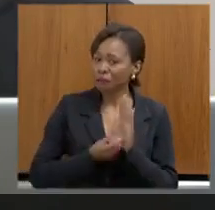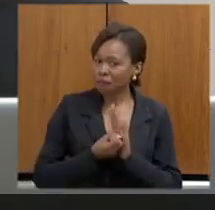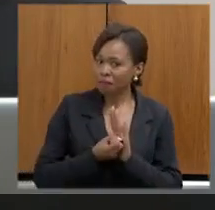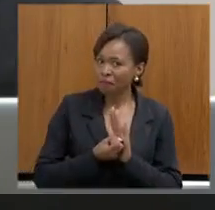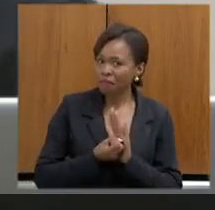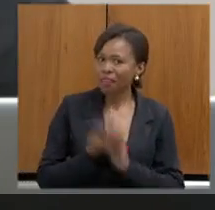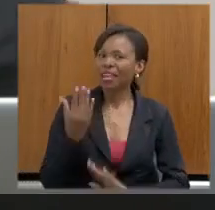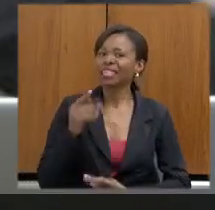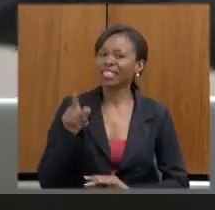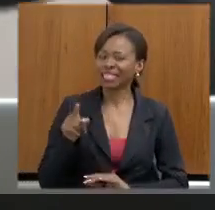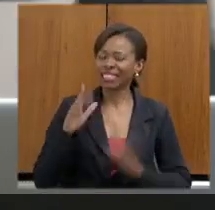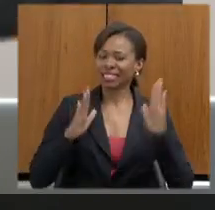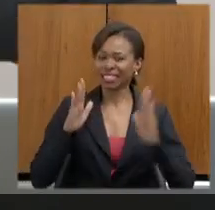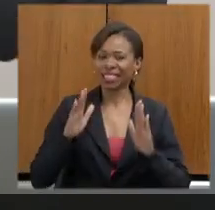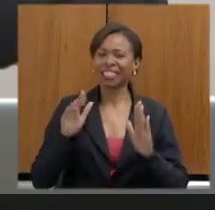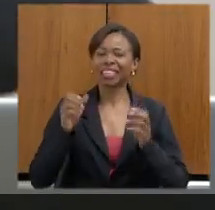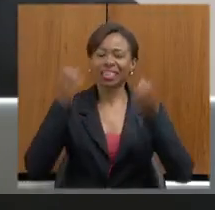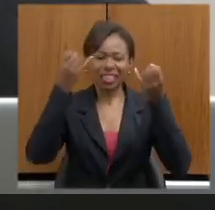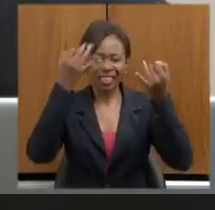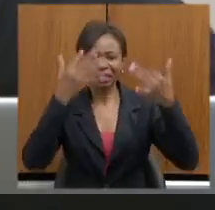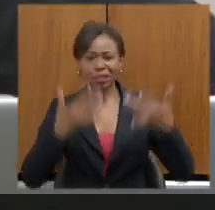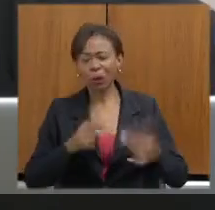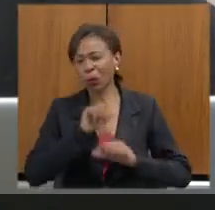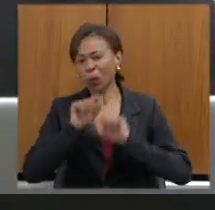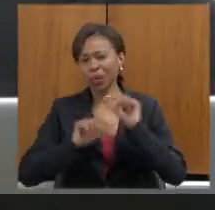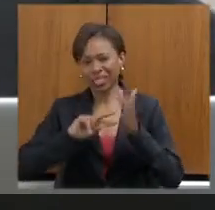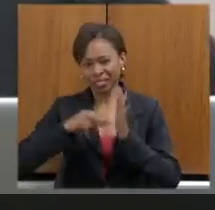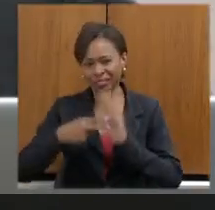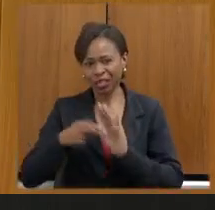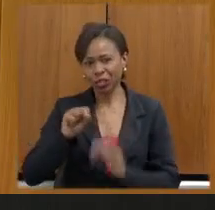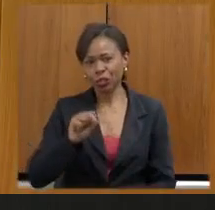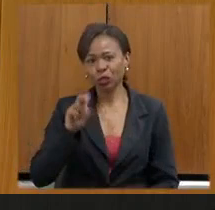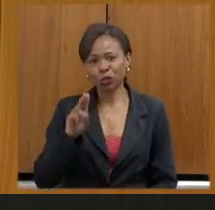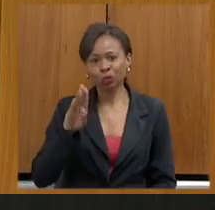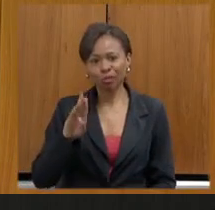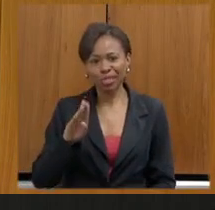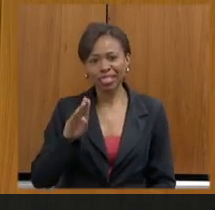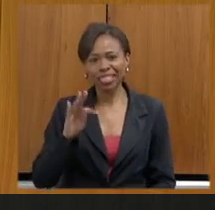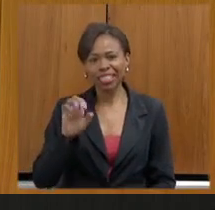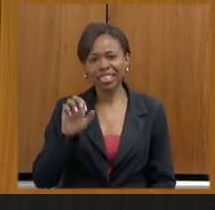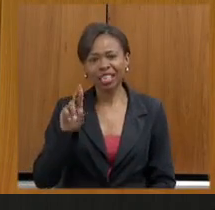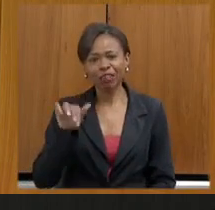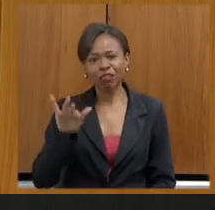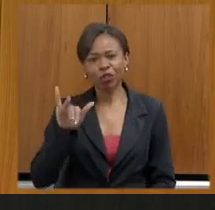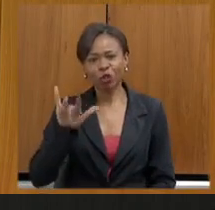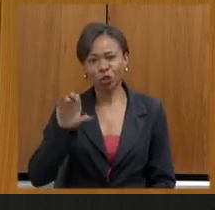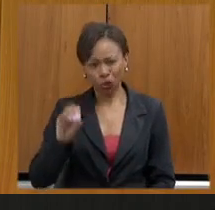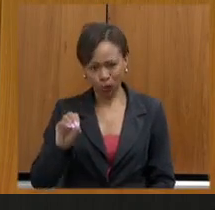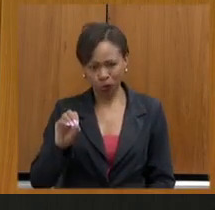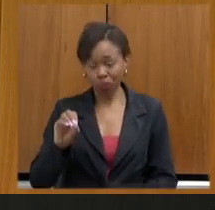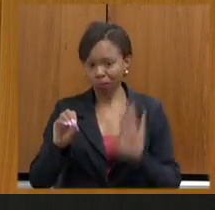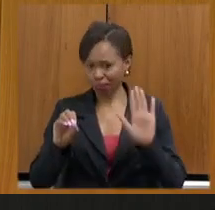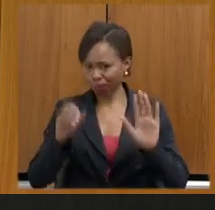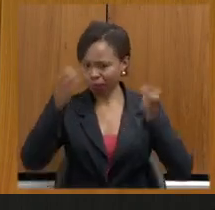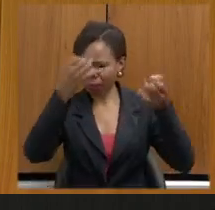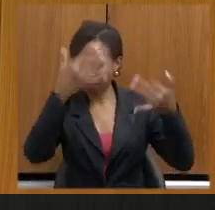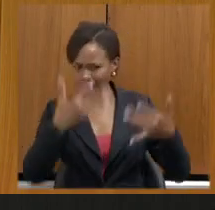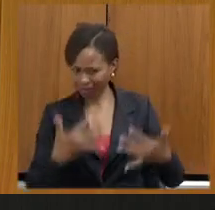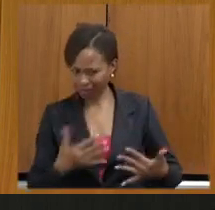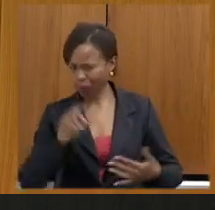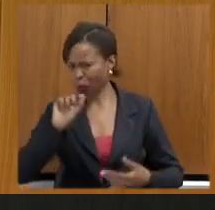vossa excelência vou de subterfúgio eu tava que o levou a ser em si a palavra a explicação mais ou menos assim meu irmão Bartô